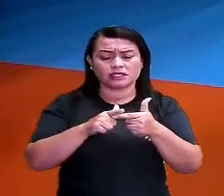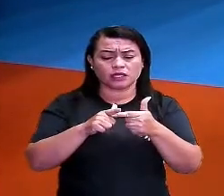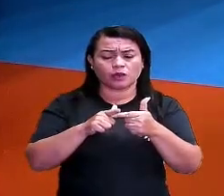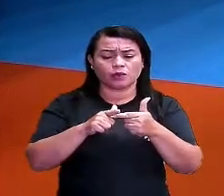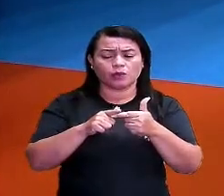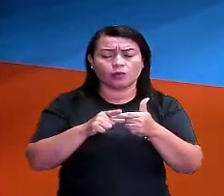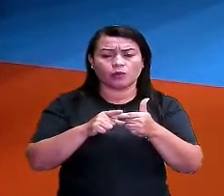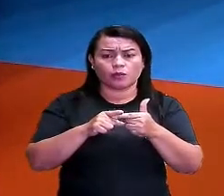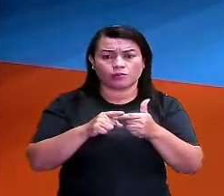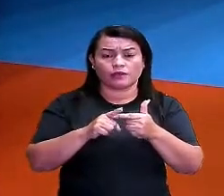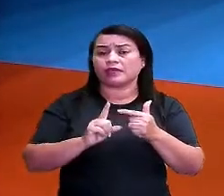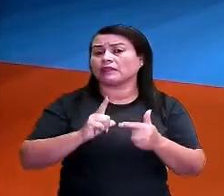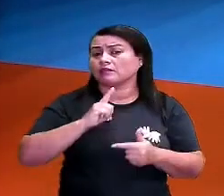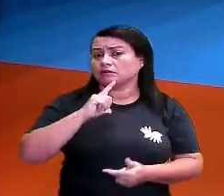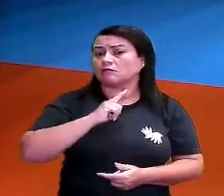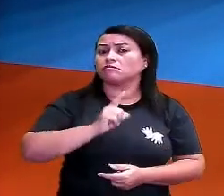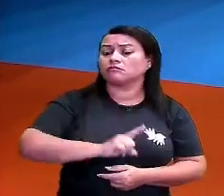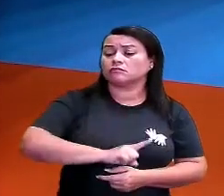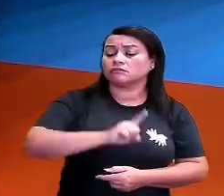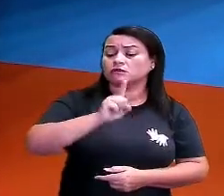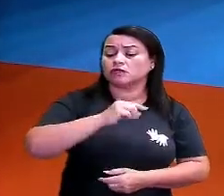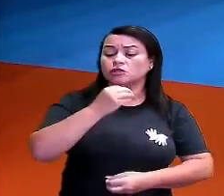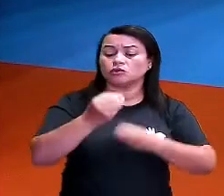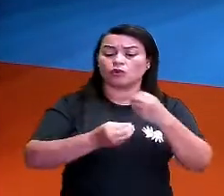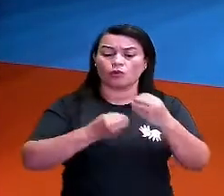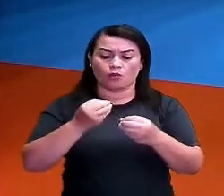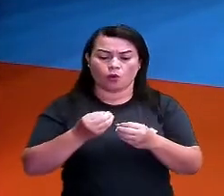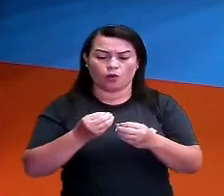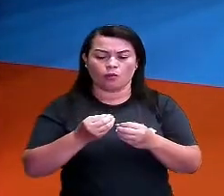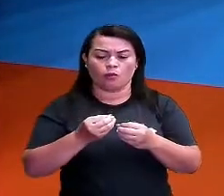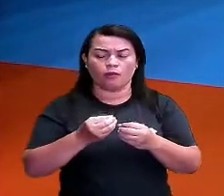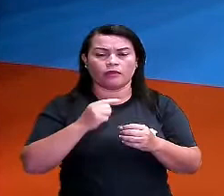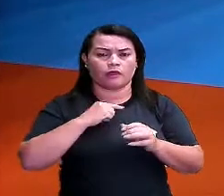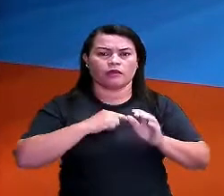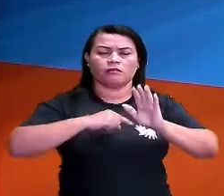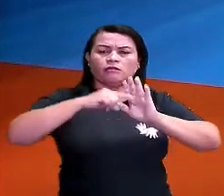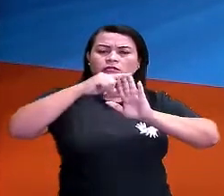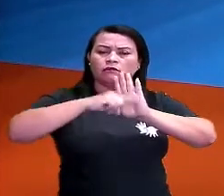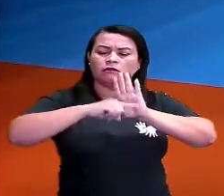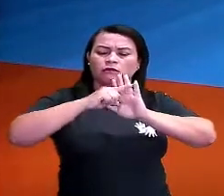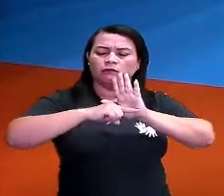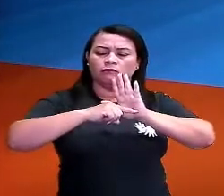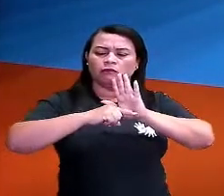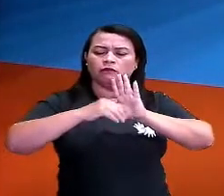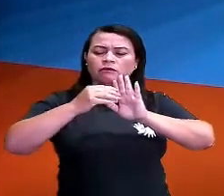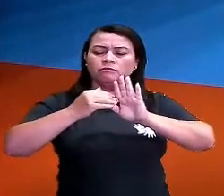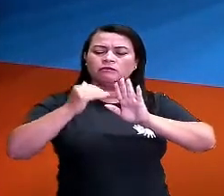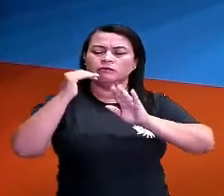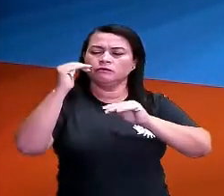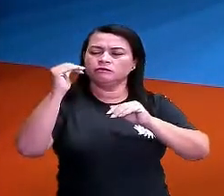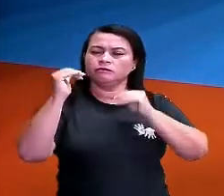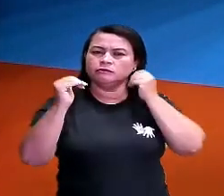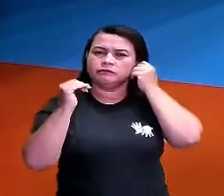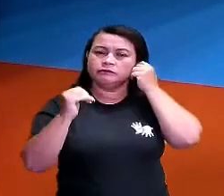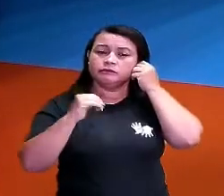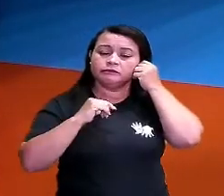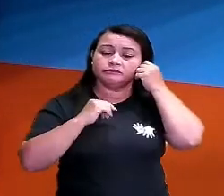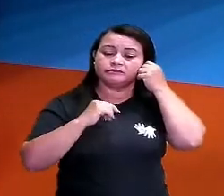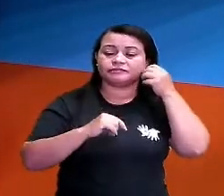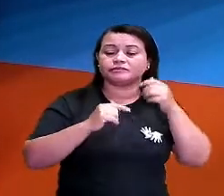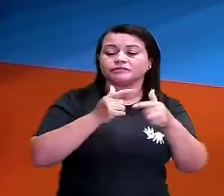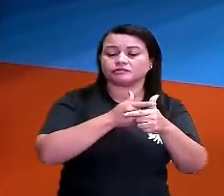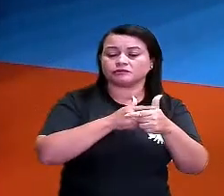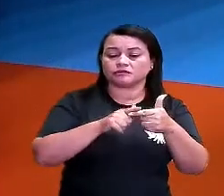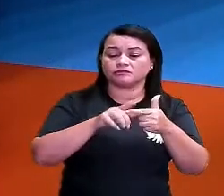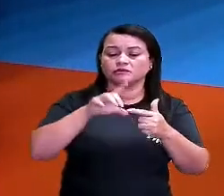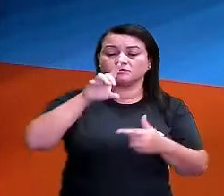da divisão por subtrações sucessivas. Que é isso, professora? Temos o dividendo,